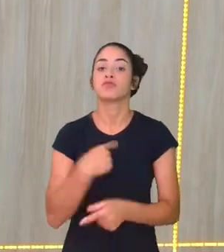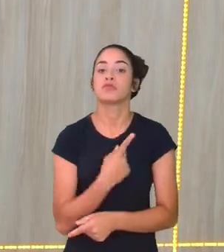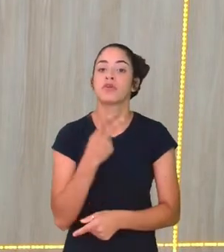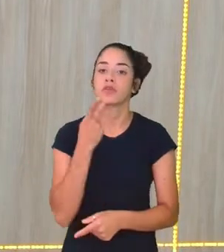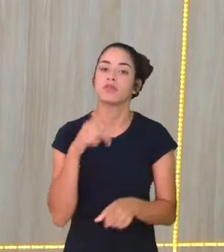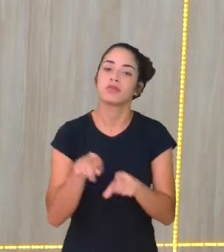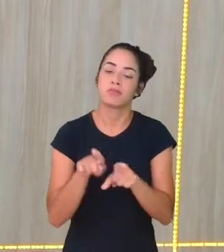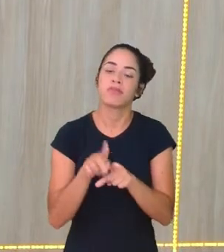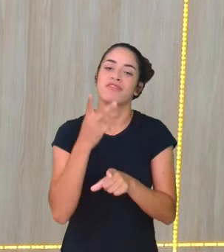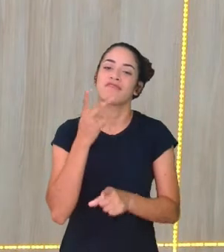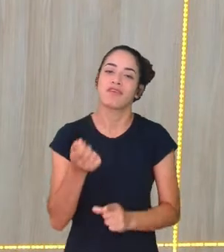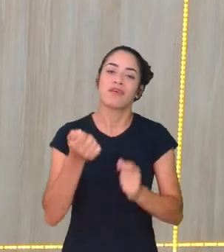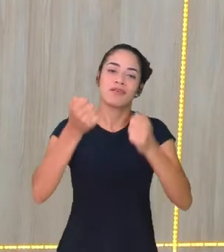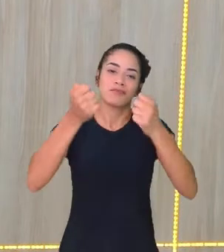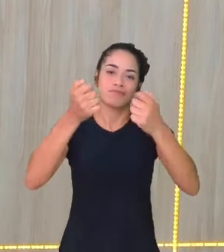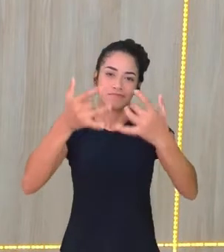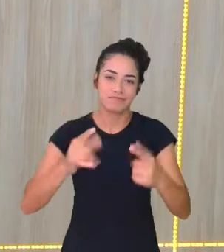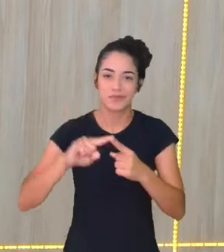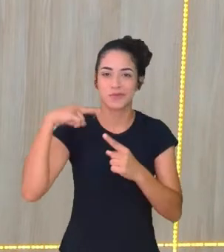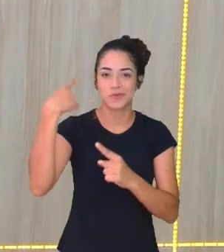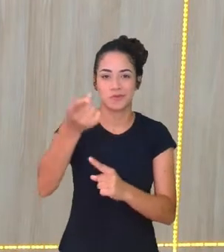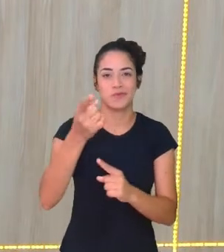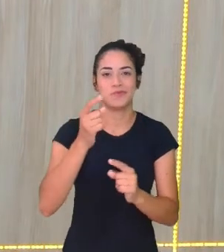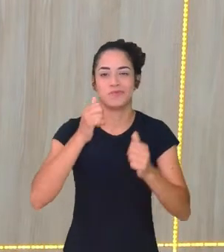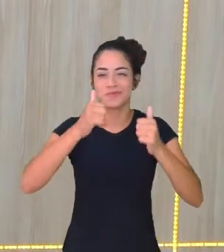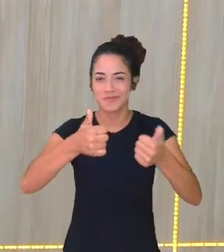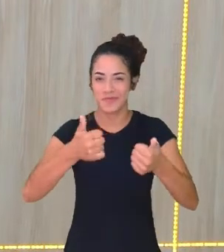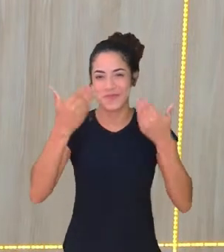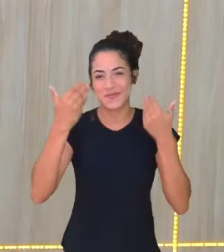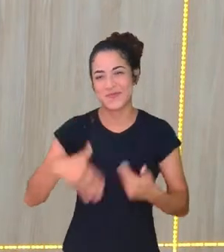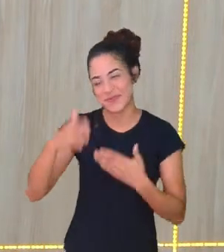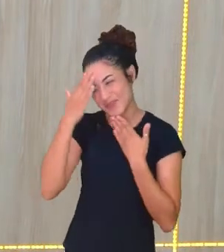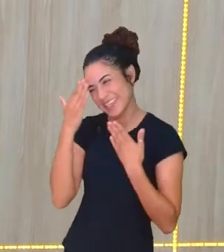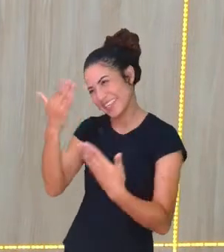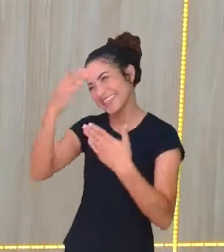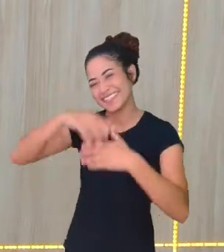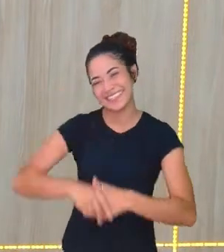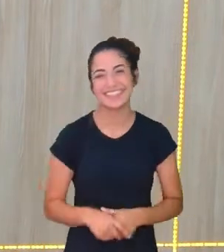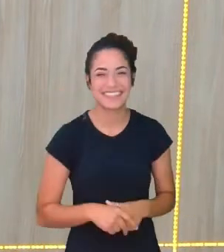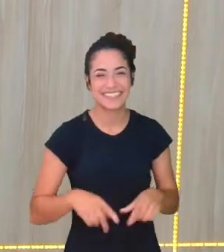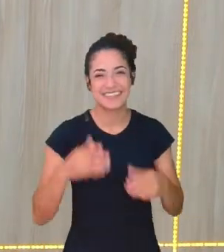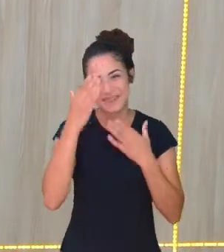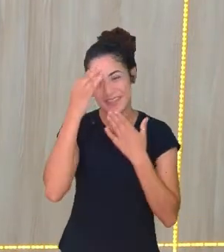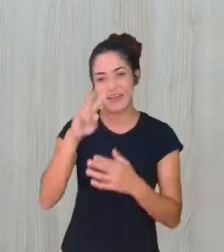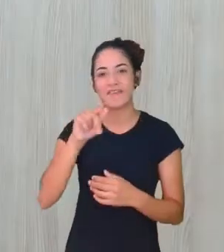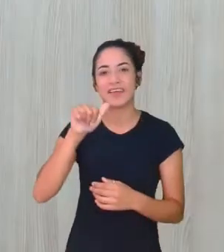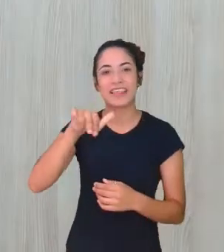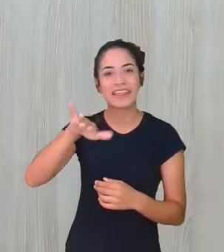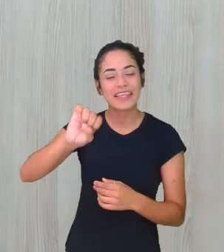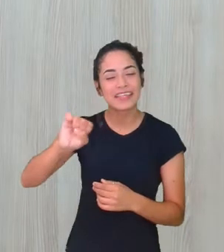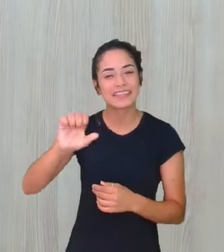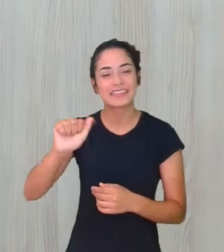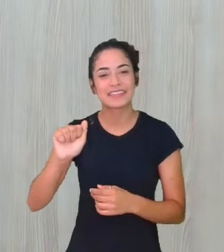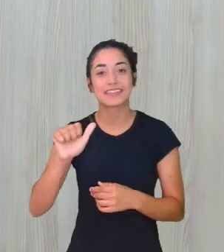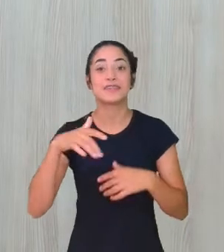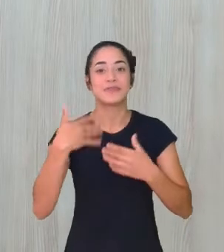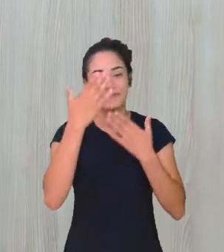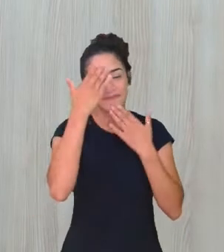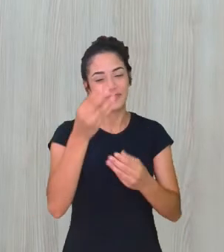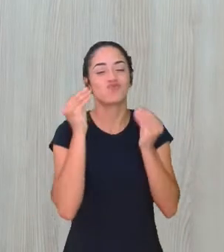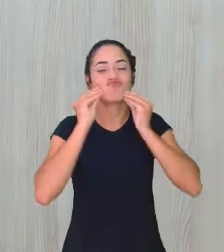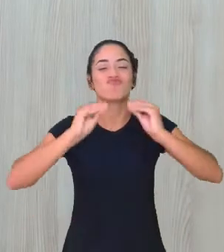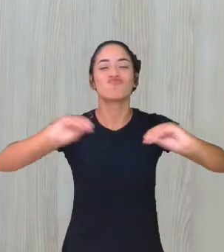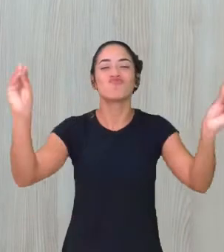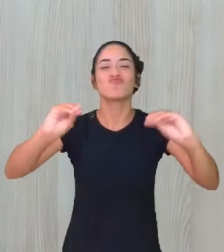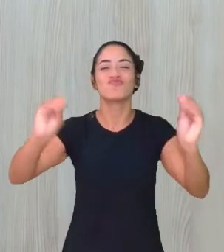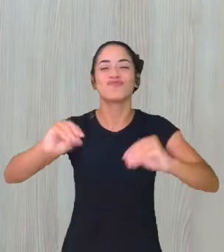conta para vocês na nossa próxima aula Valeu Kelly Valeu professora Vanessa um beijo